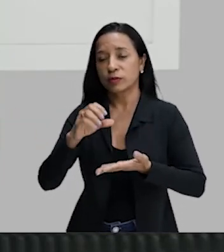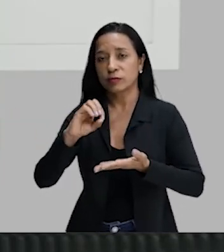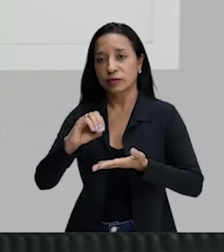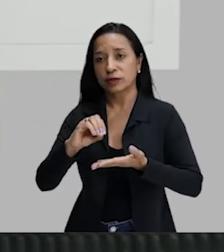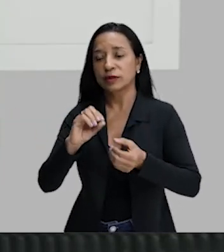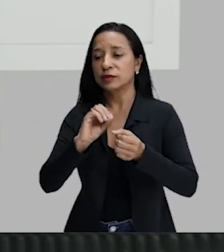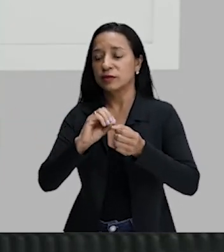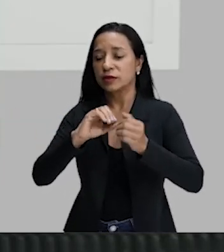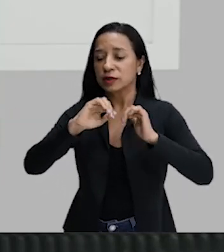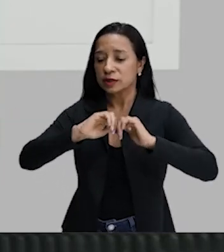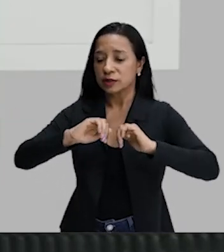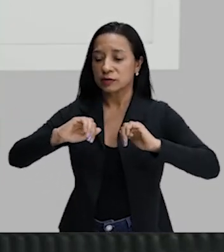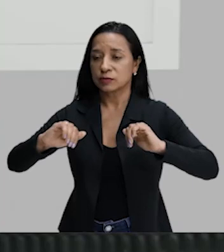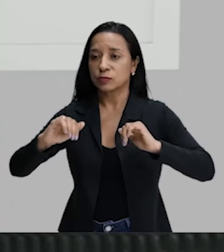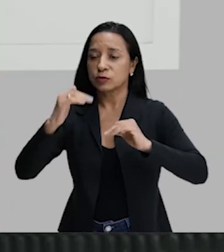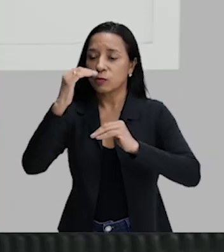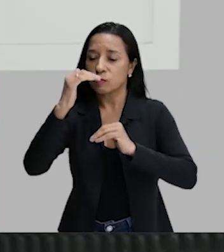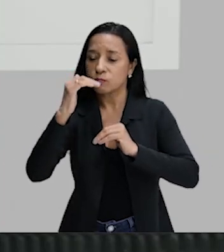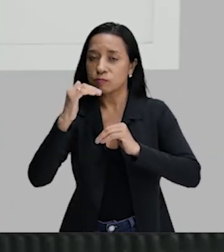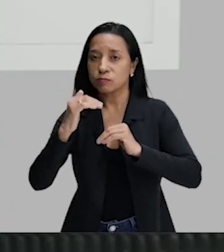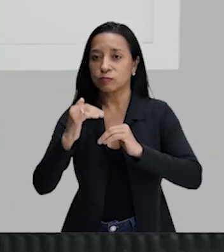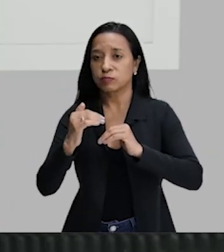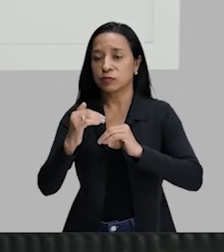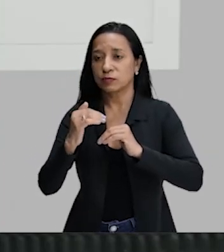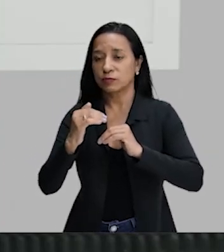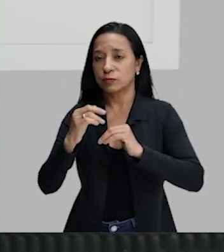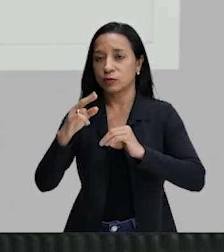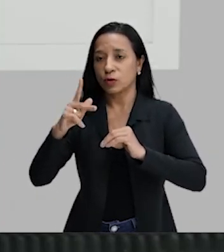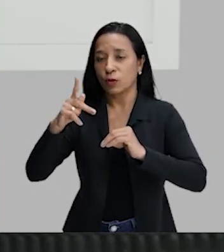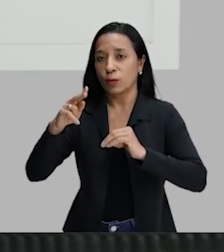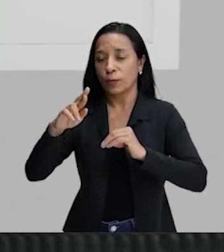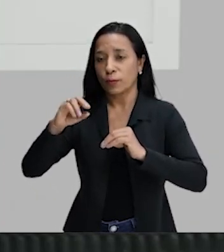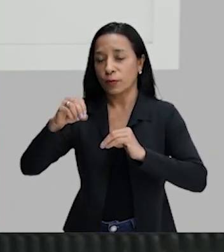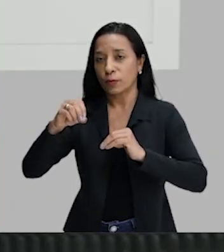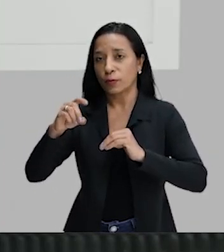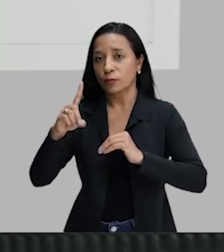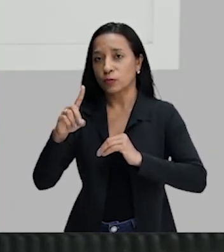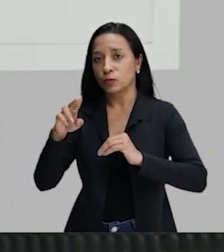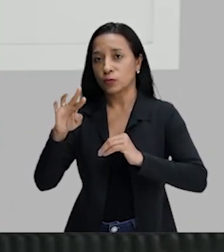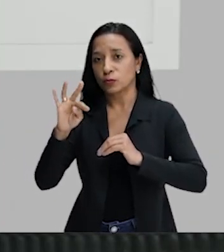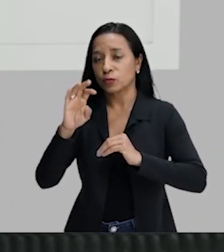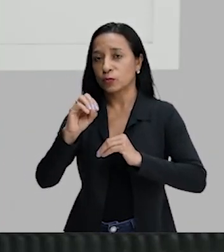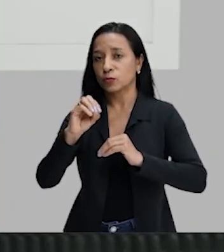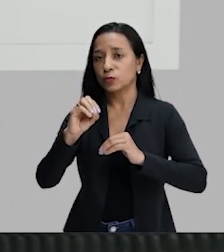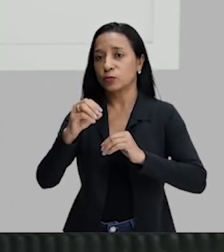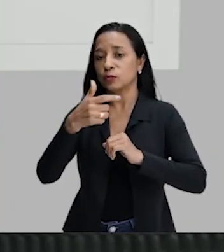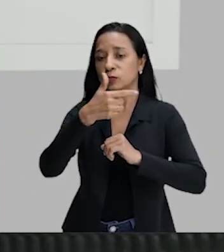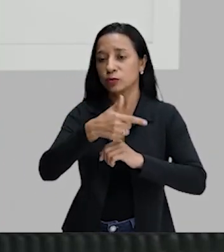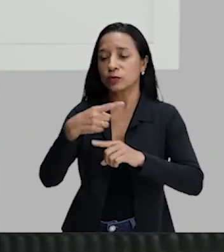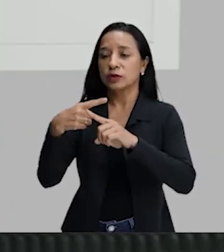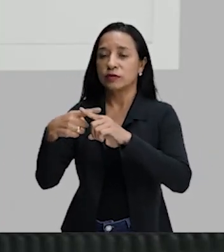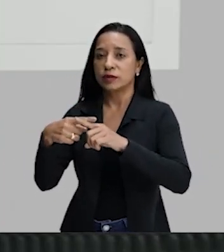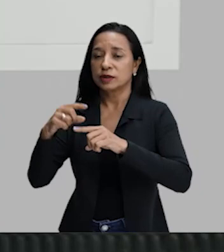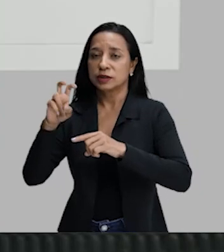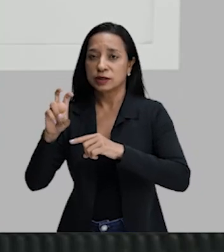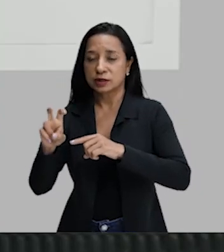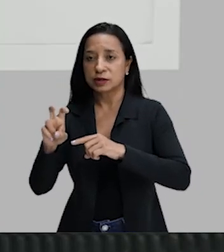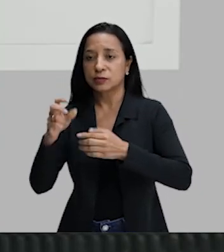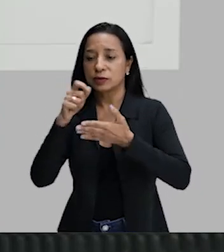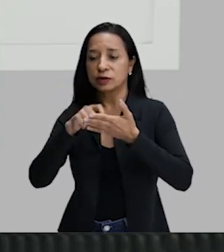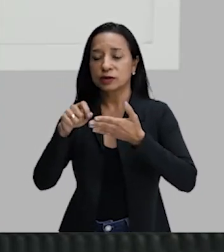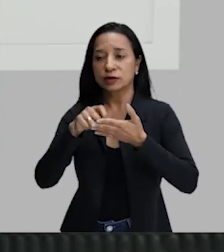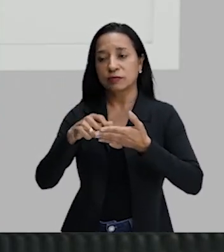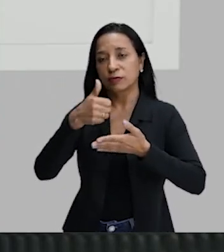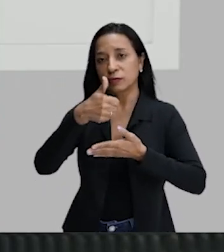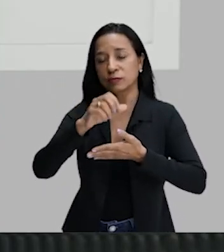o 10 na forma de um produto, 2 vezes 5. Você está fazendo uma decomposição, você está escrevendo 10